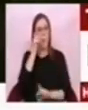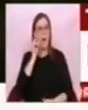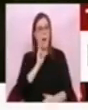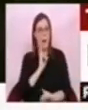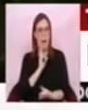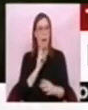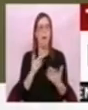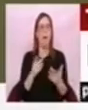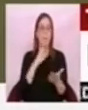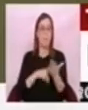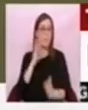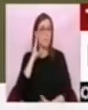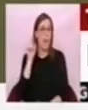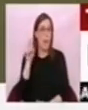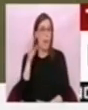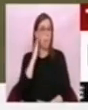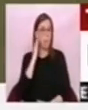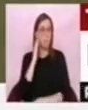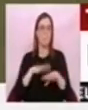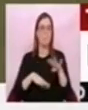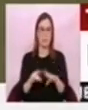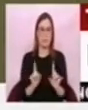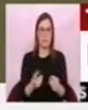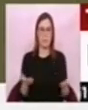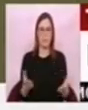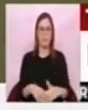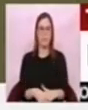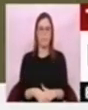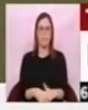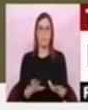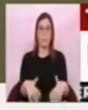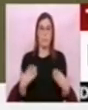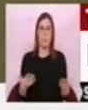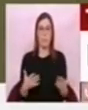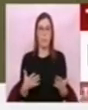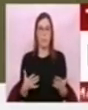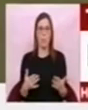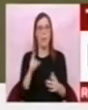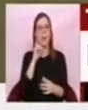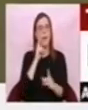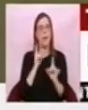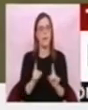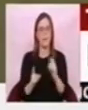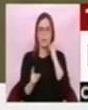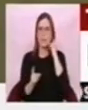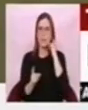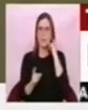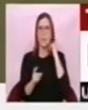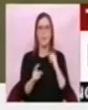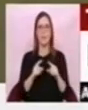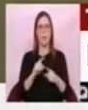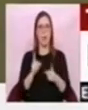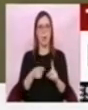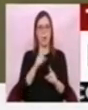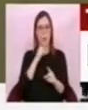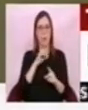psicólogas que estão no terreno neste momento estão a fazer e que permitem garantir que aquilo